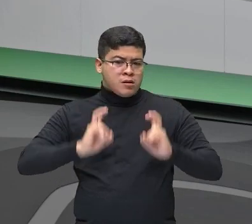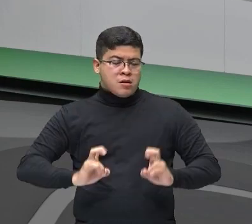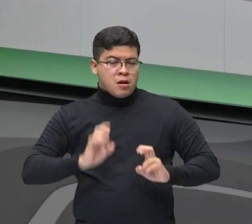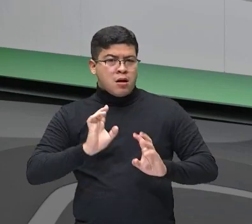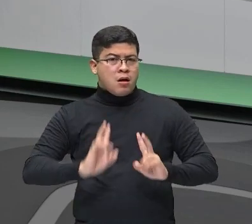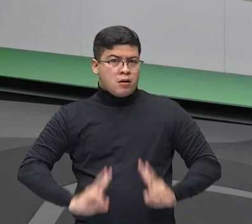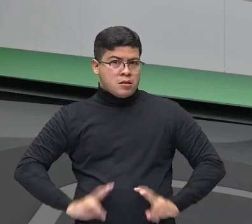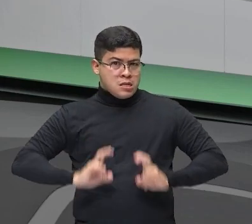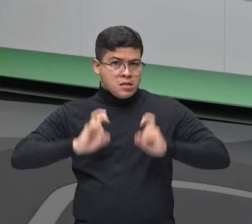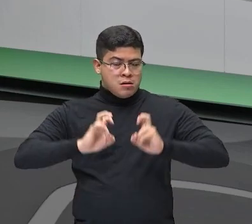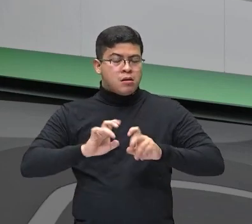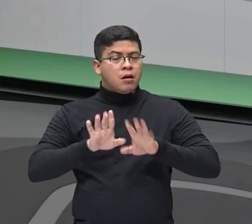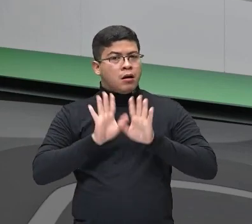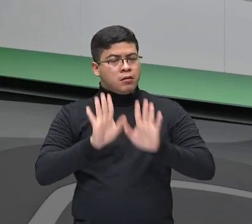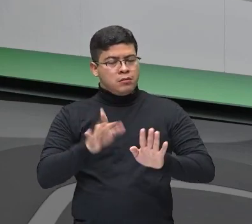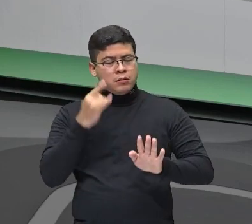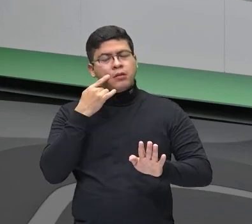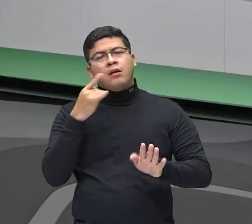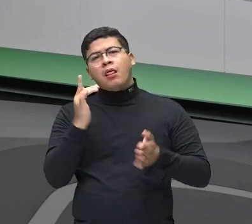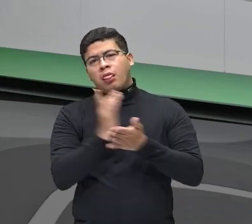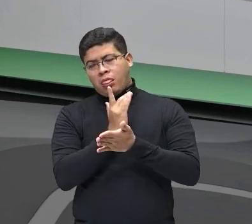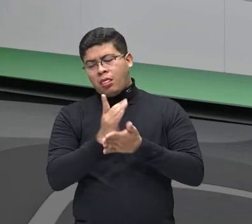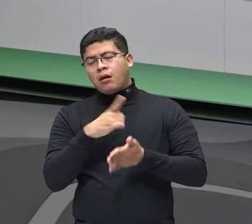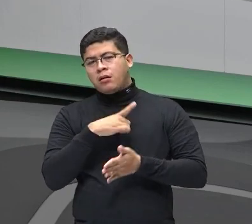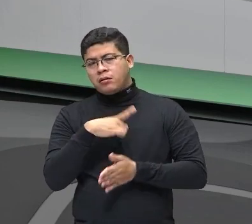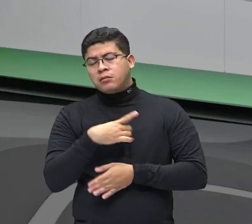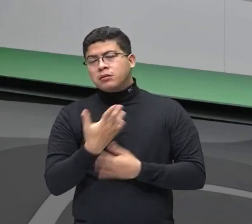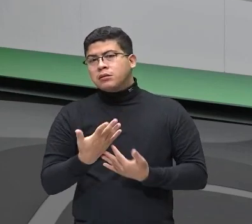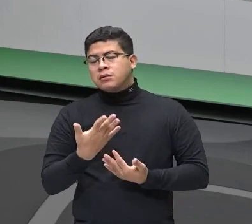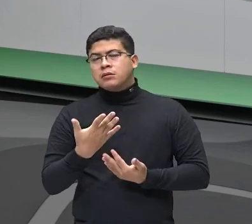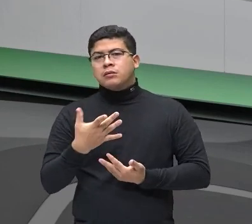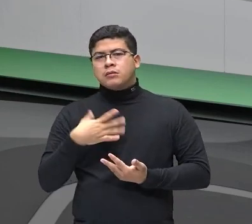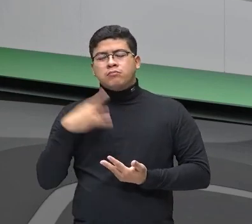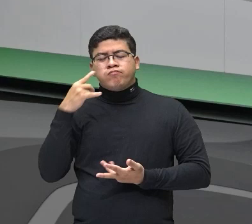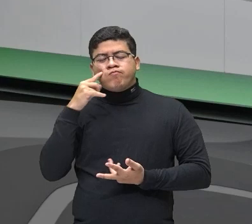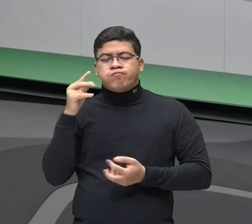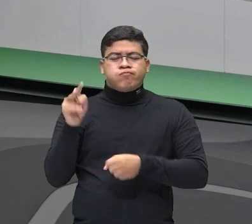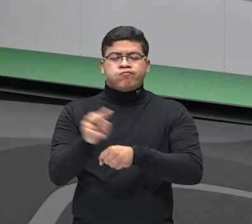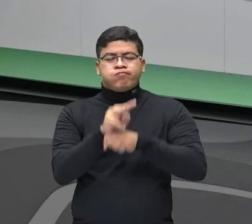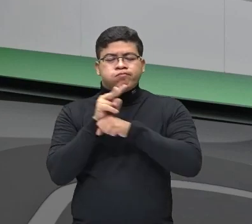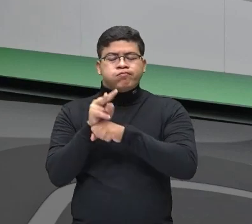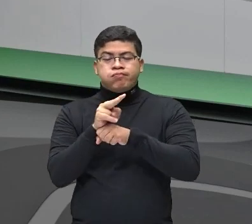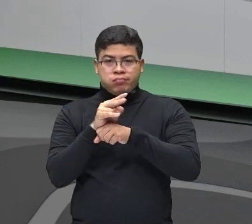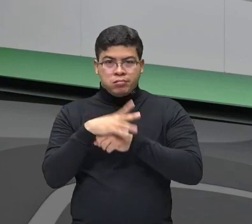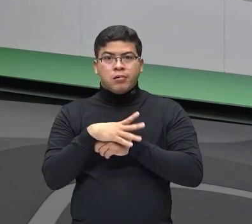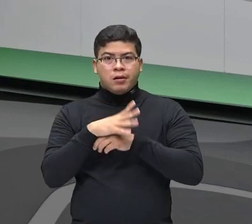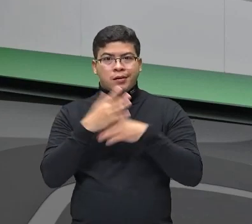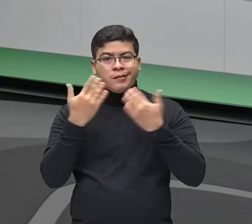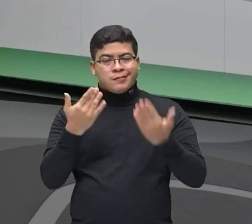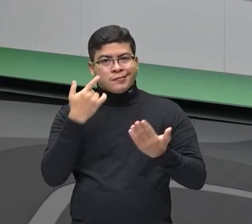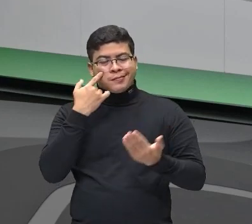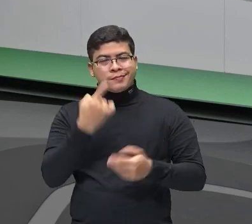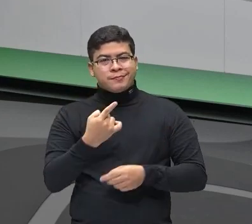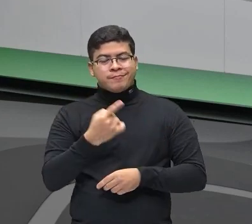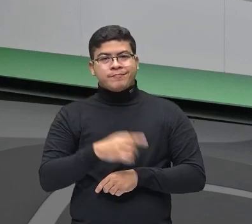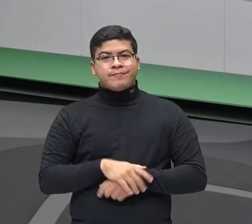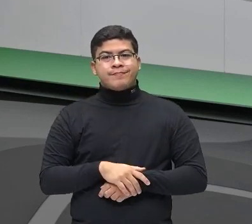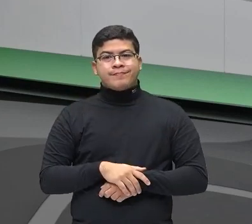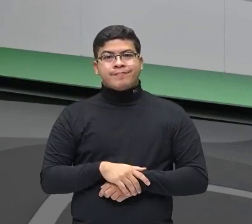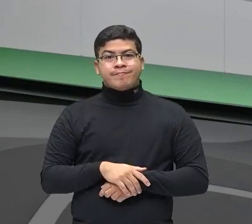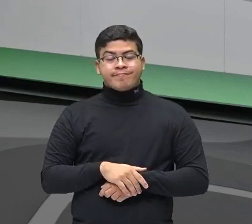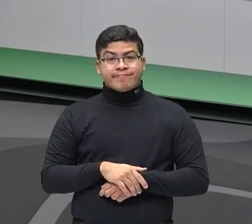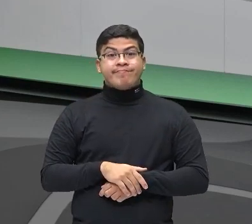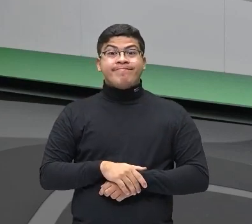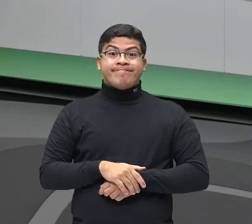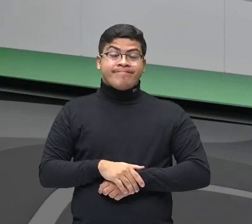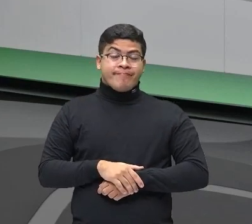aí no registro esse tipo de teste que foi realizado para tentar erradicar a varíola. E aí vamos